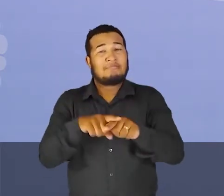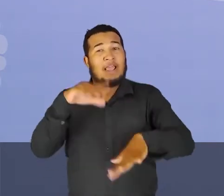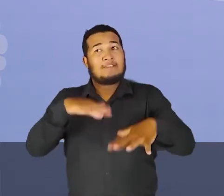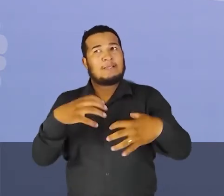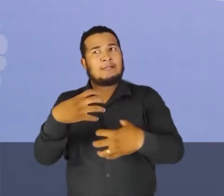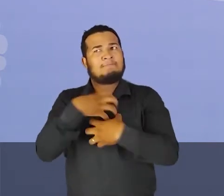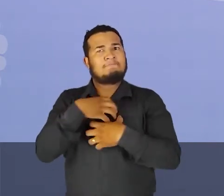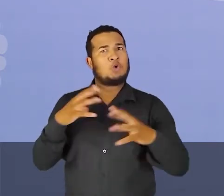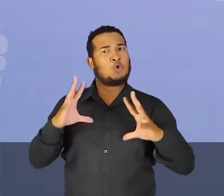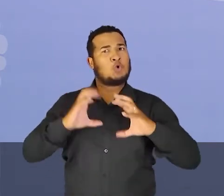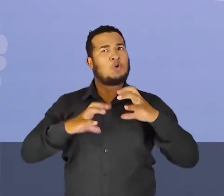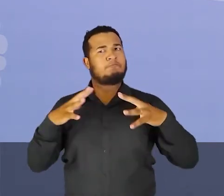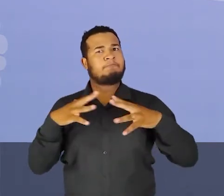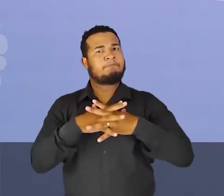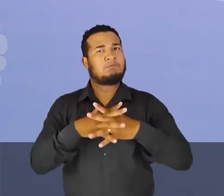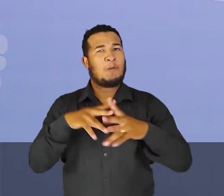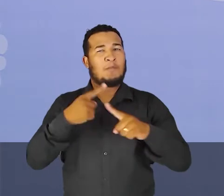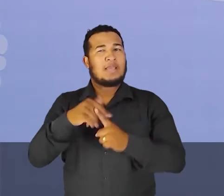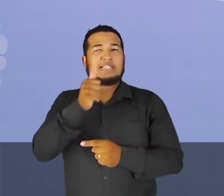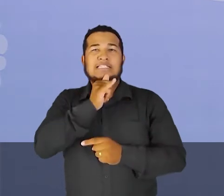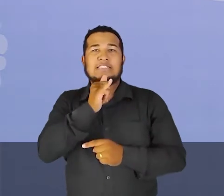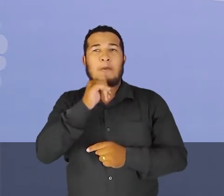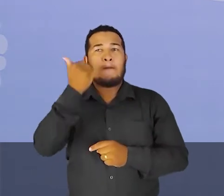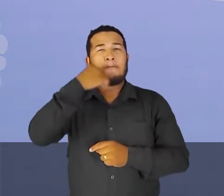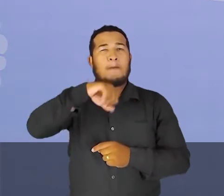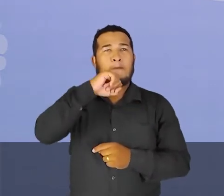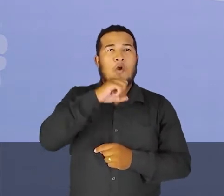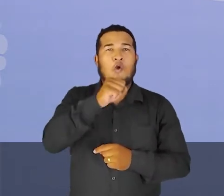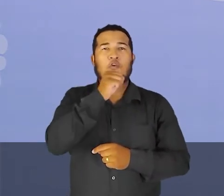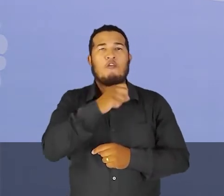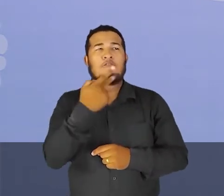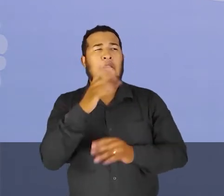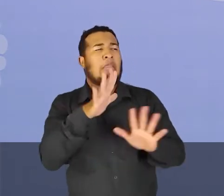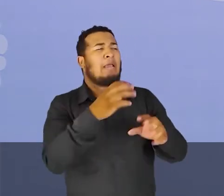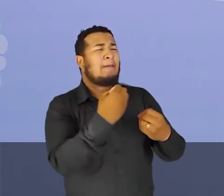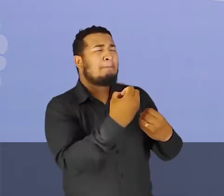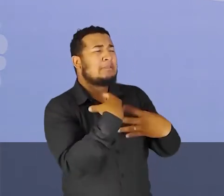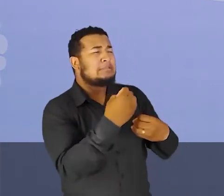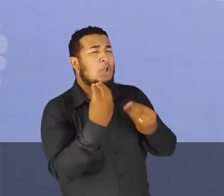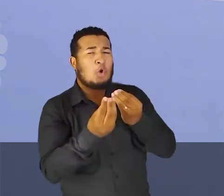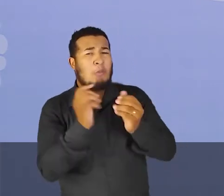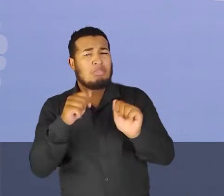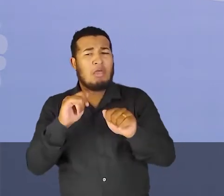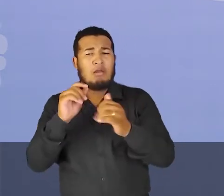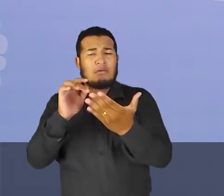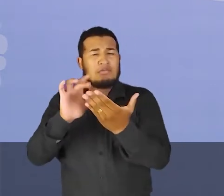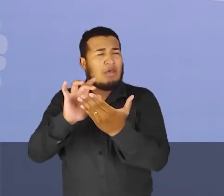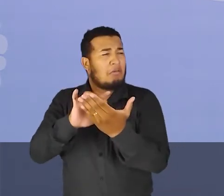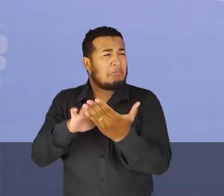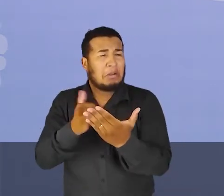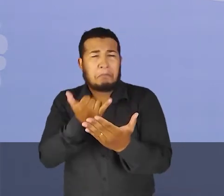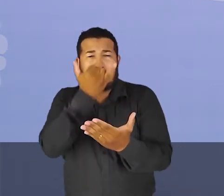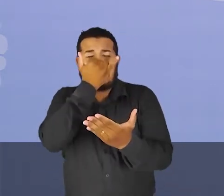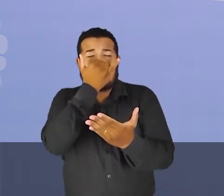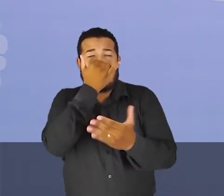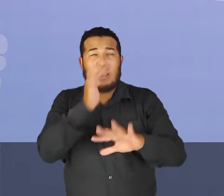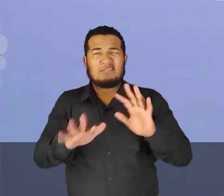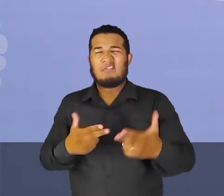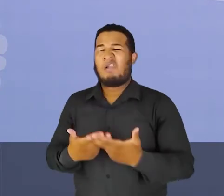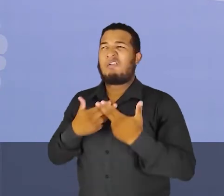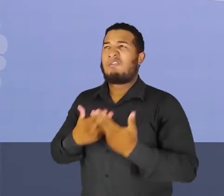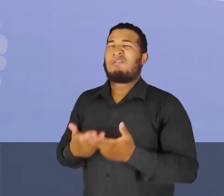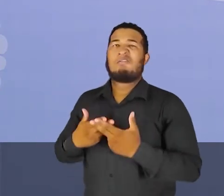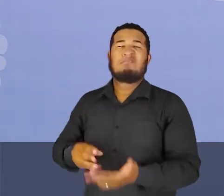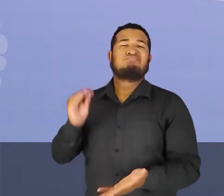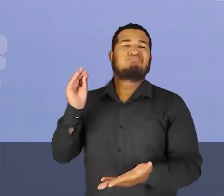às vezes causa conflitos, né? Porque a mãe, a avó chega e fala, meu filho, me ensina aqui como é que mexe nisso no celular. Às vezes a gente não tem